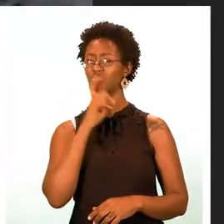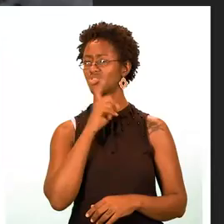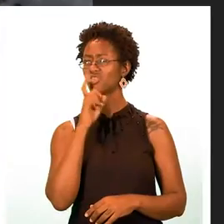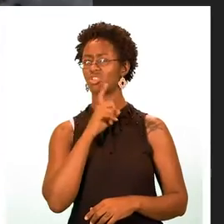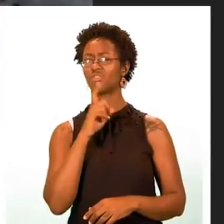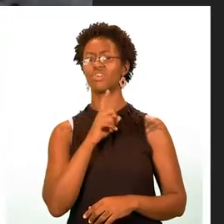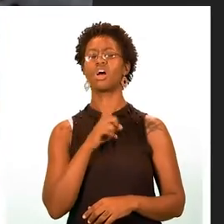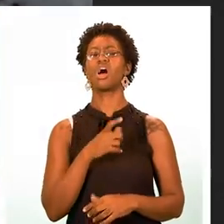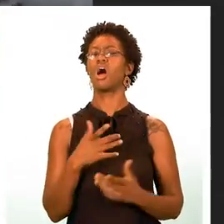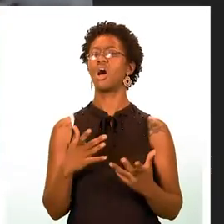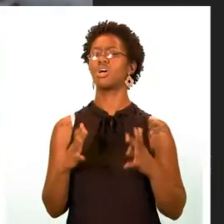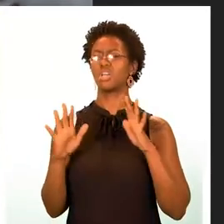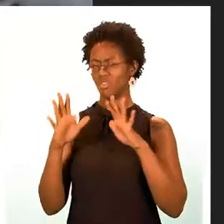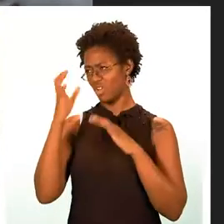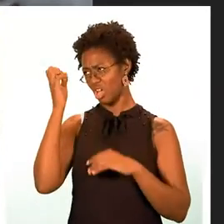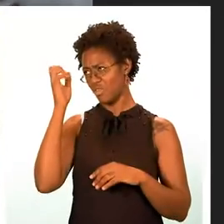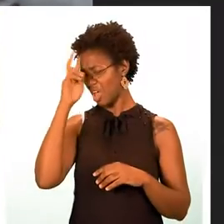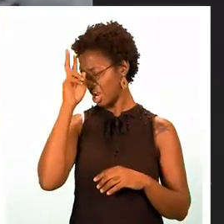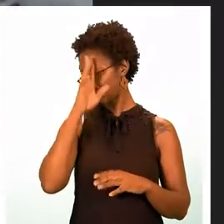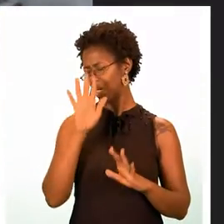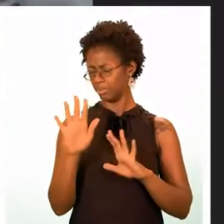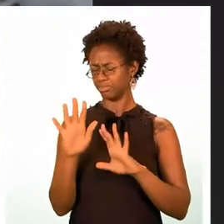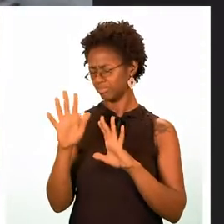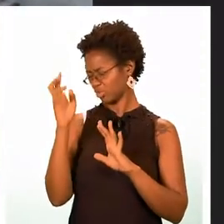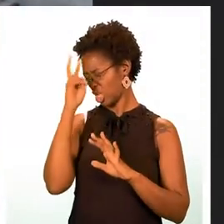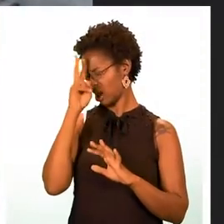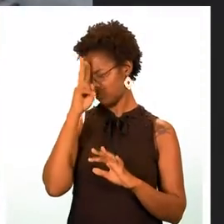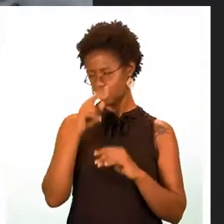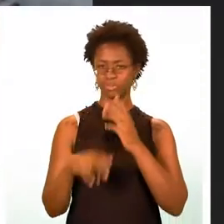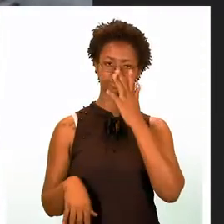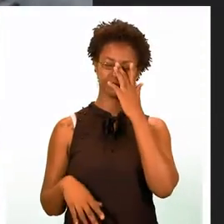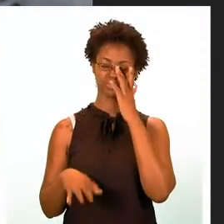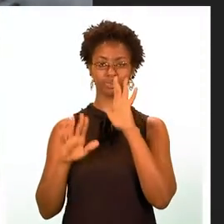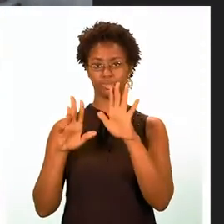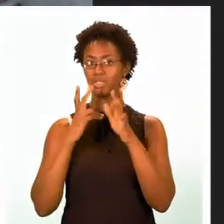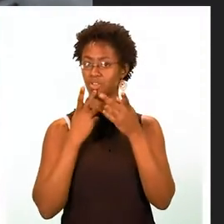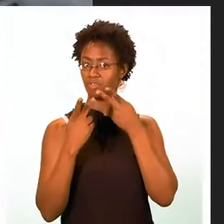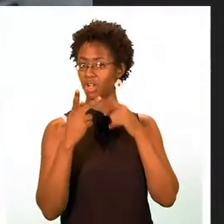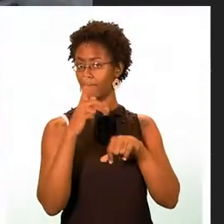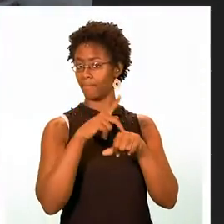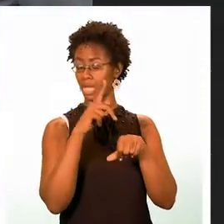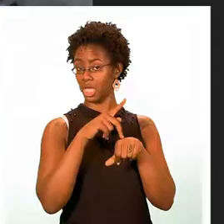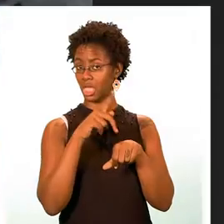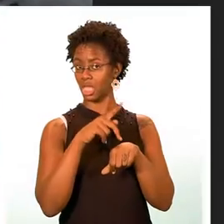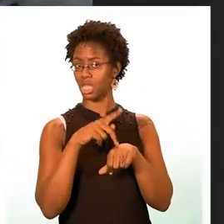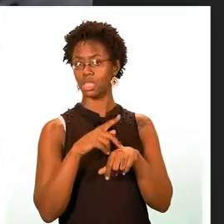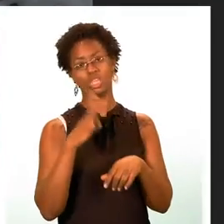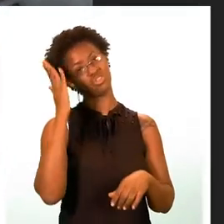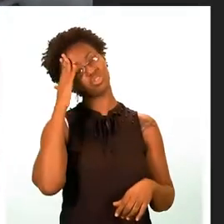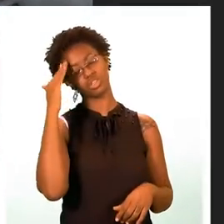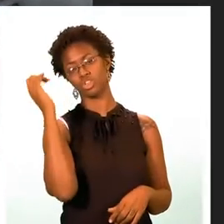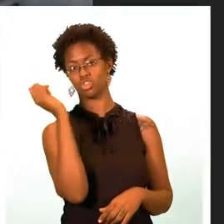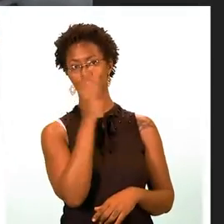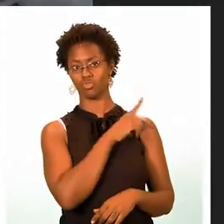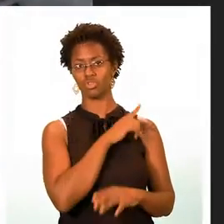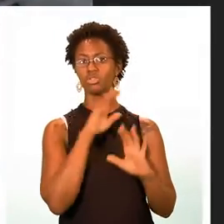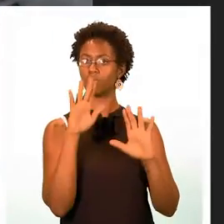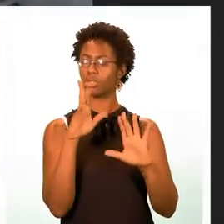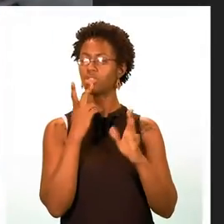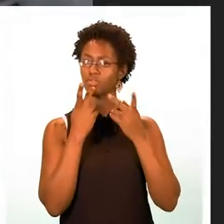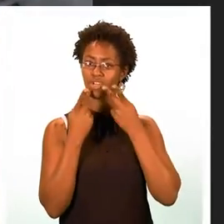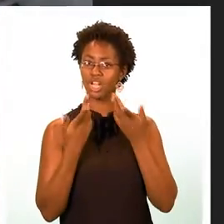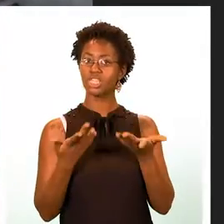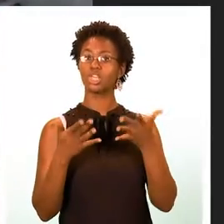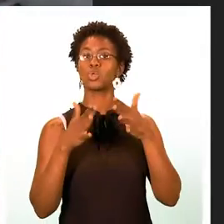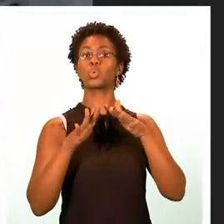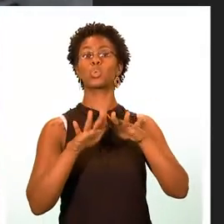Que é uma bijuteria, esqueci o nome. Não, eu já vou lembrar o nome. E já que nós estamos falando de pedra, eu sei que é um pouquinho